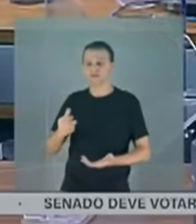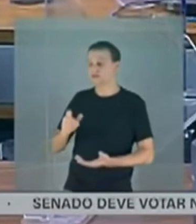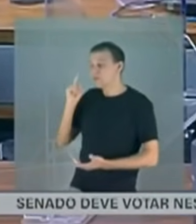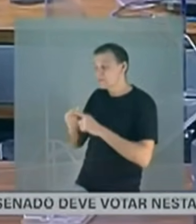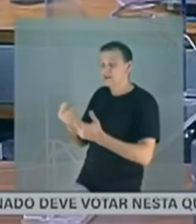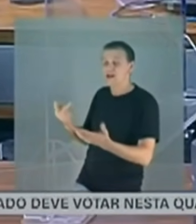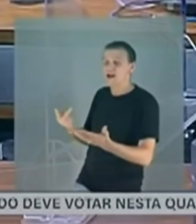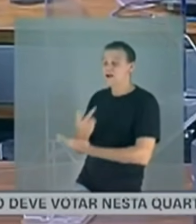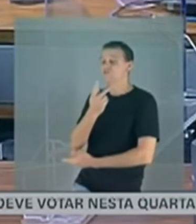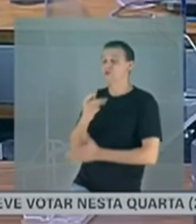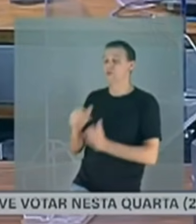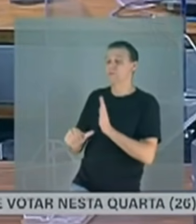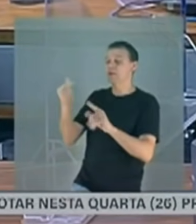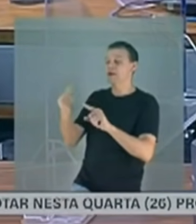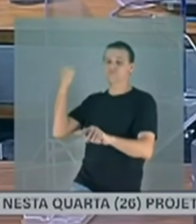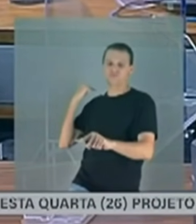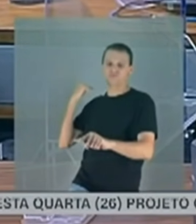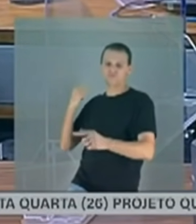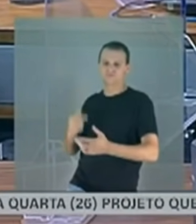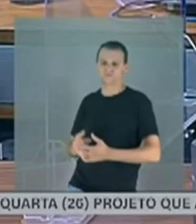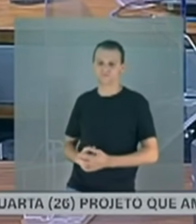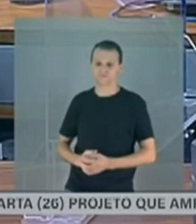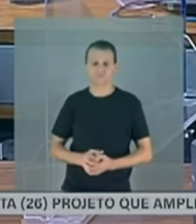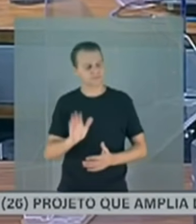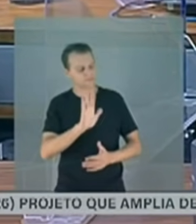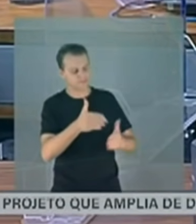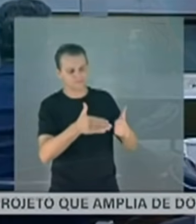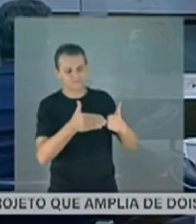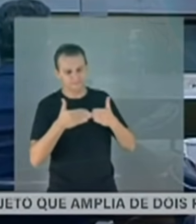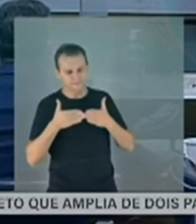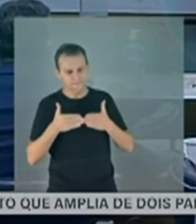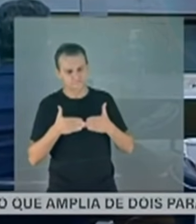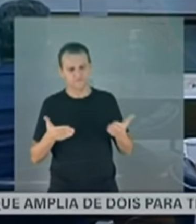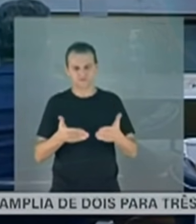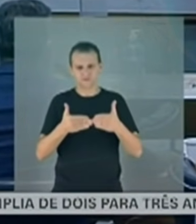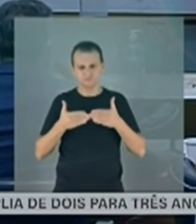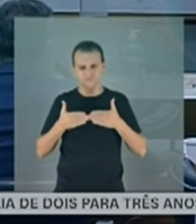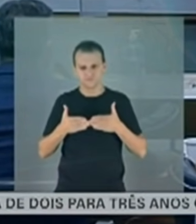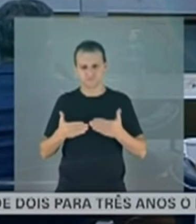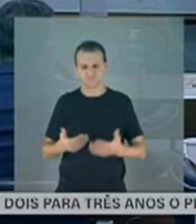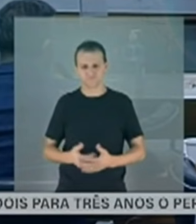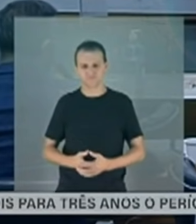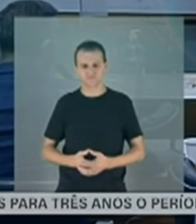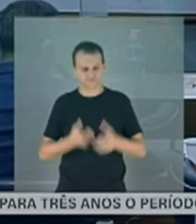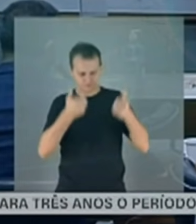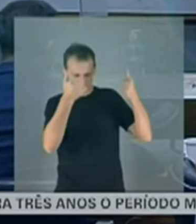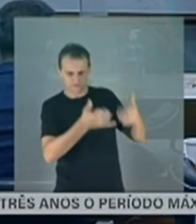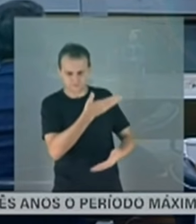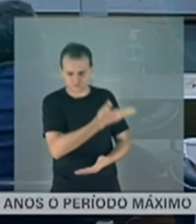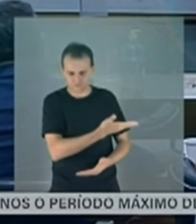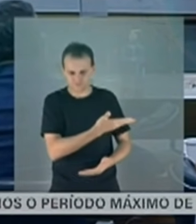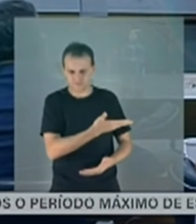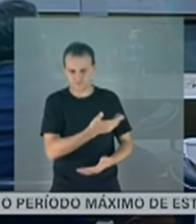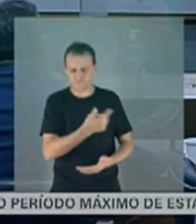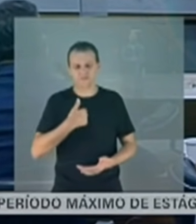primeira legislatura. Ô, Marco. Rogério, por favor, Fernando Bezerra, por favor, senador Omar Aziz, explique. Senador Omar Aziz. O senador